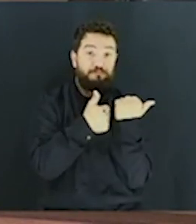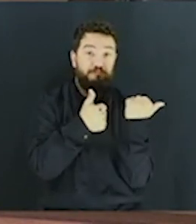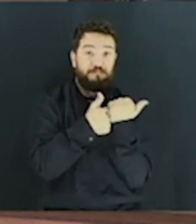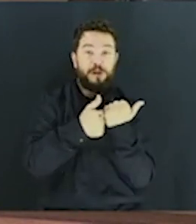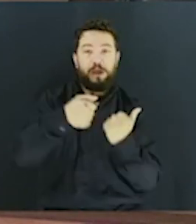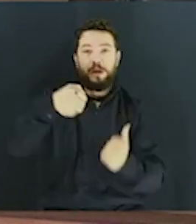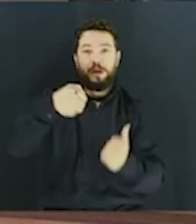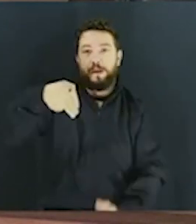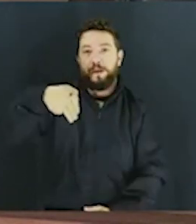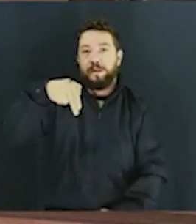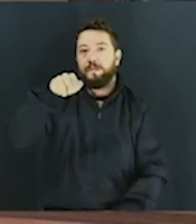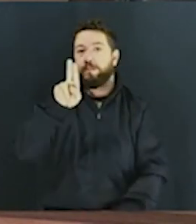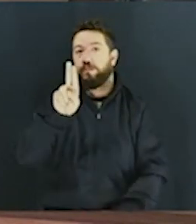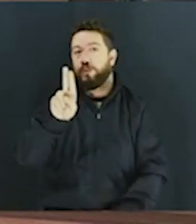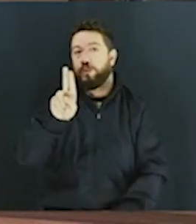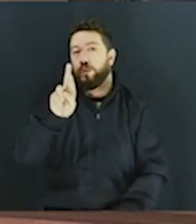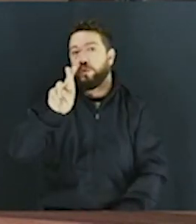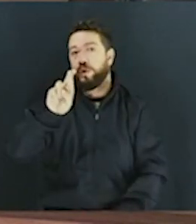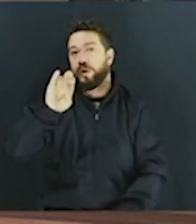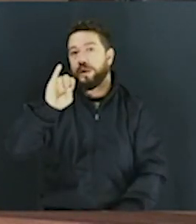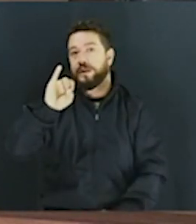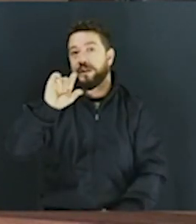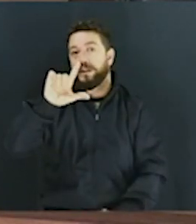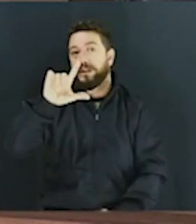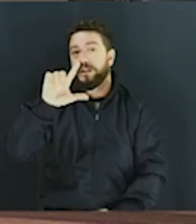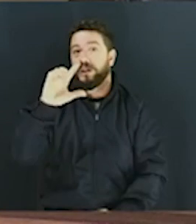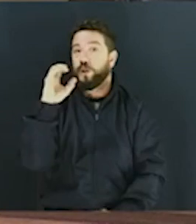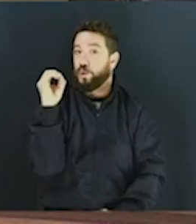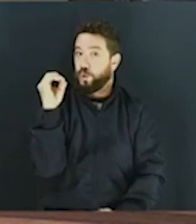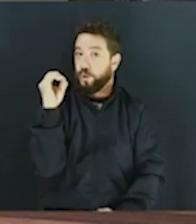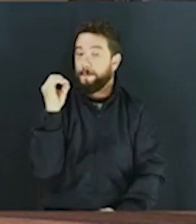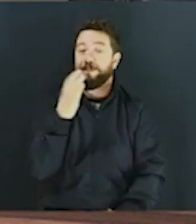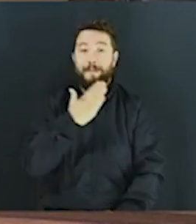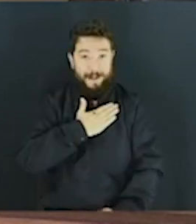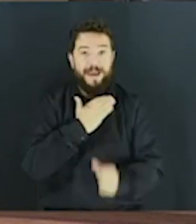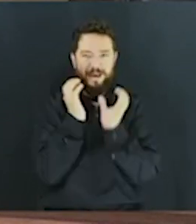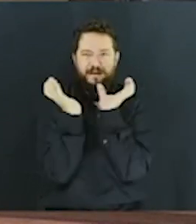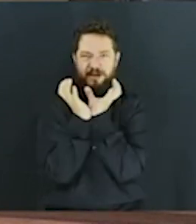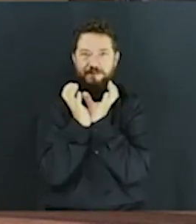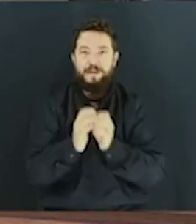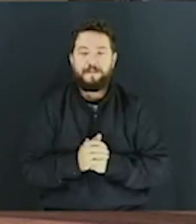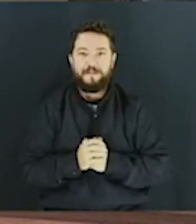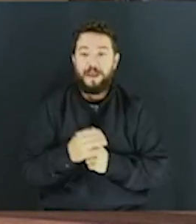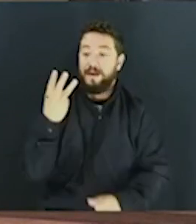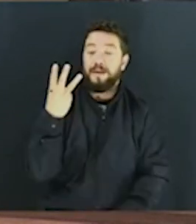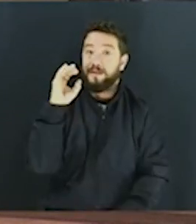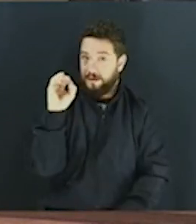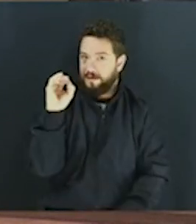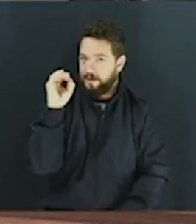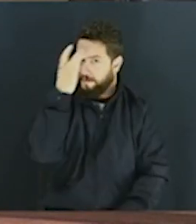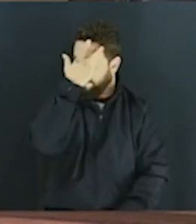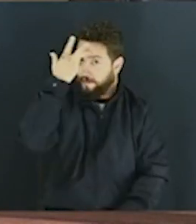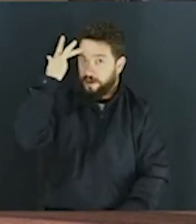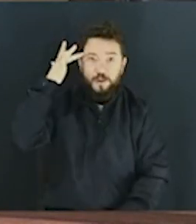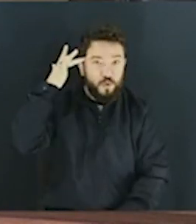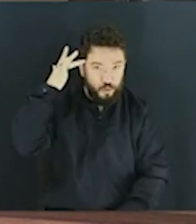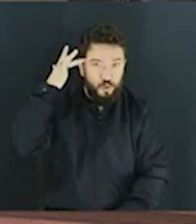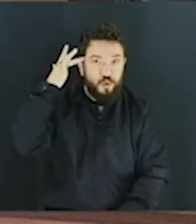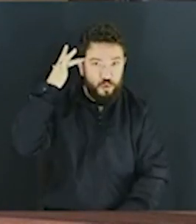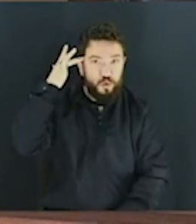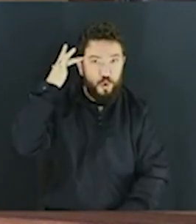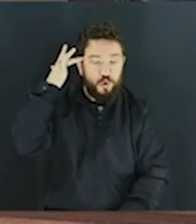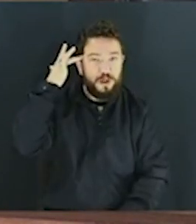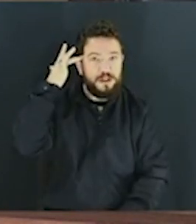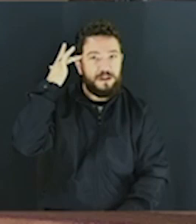assessores, toda a minha equipe, cerca de 30 pessoas que se ofereceram para trabalhar no